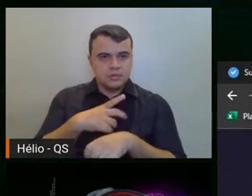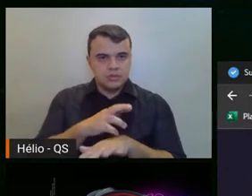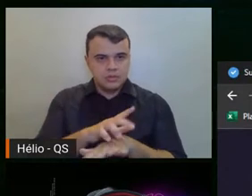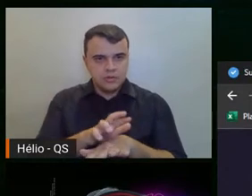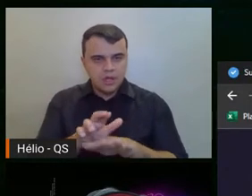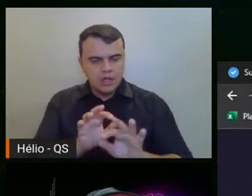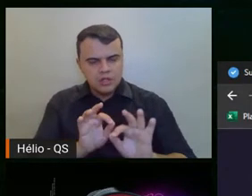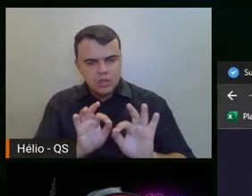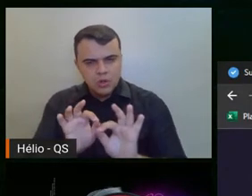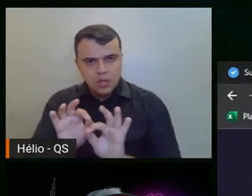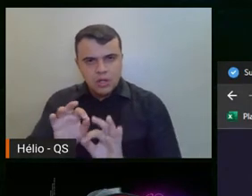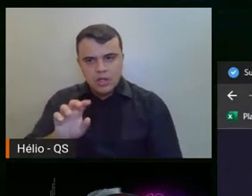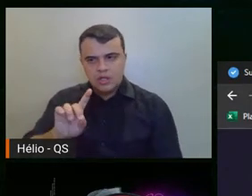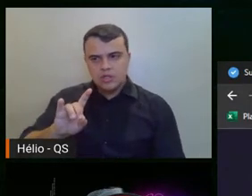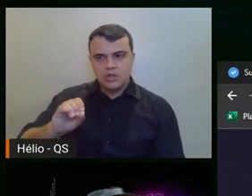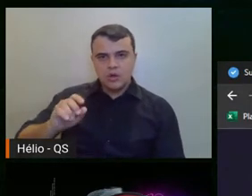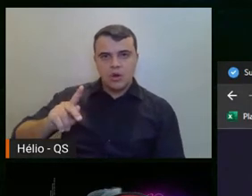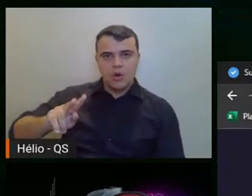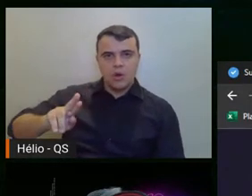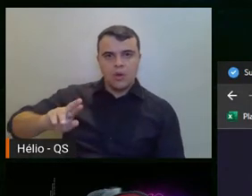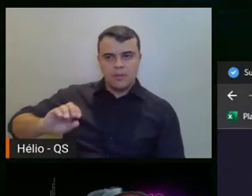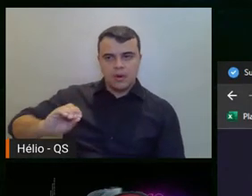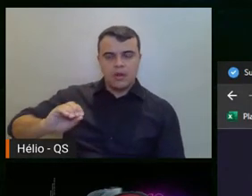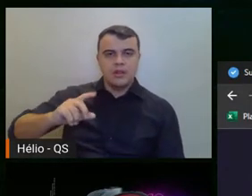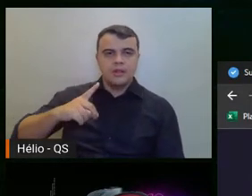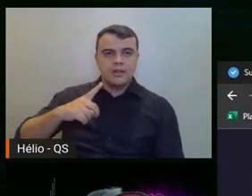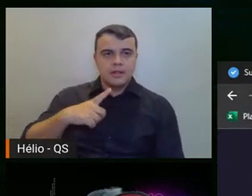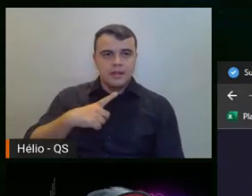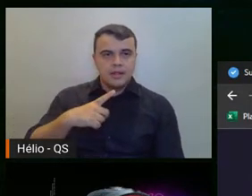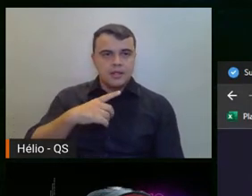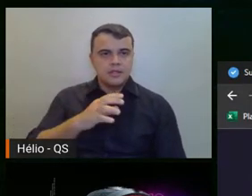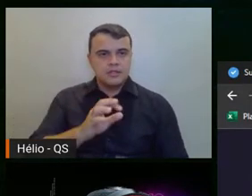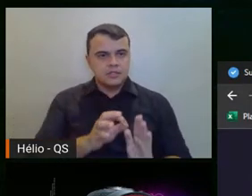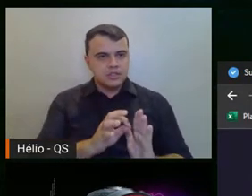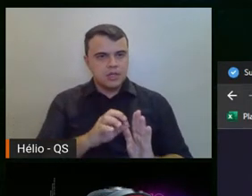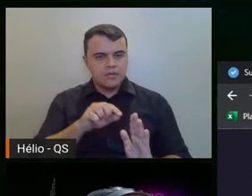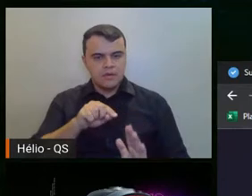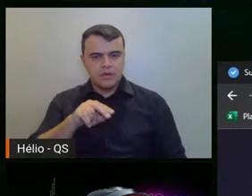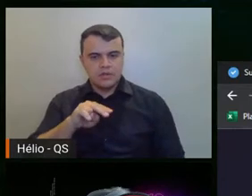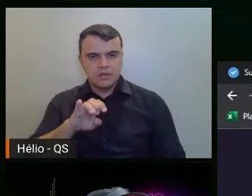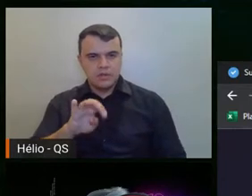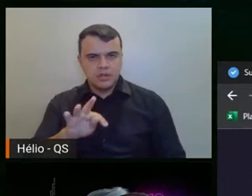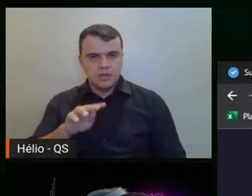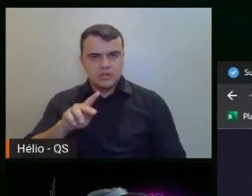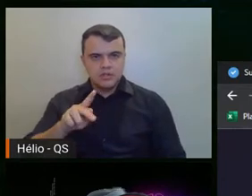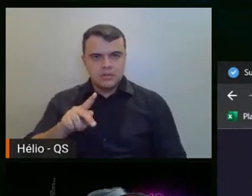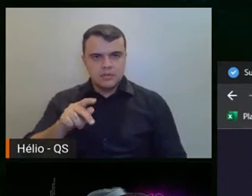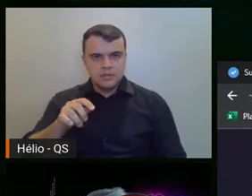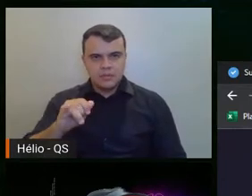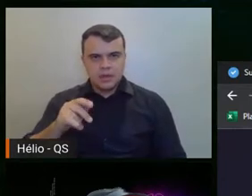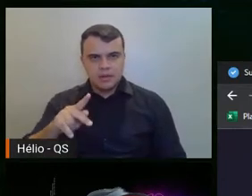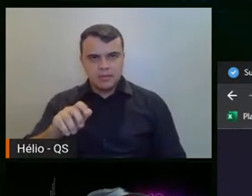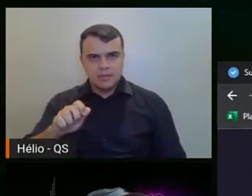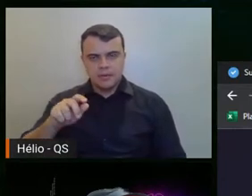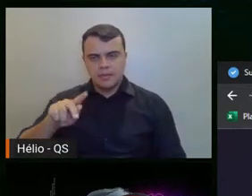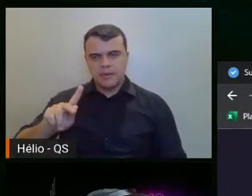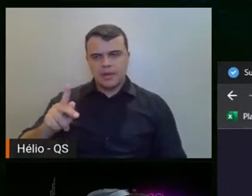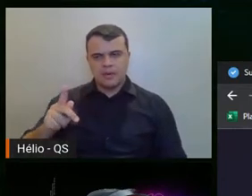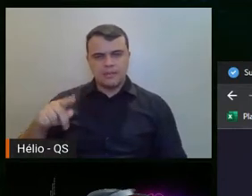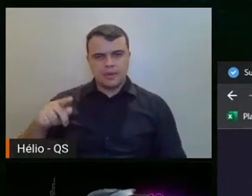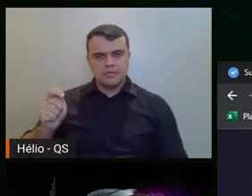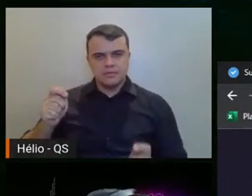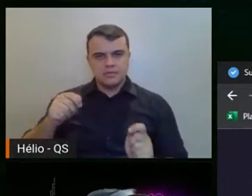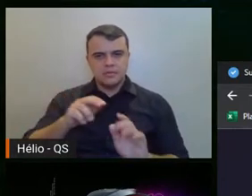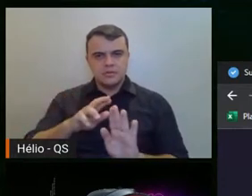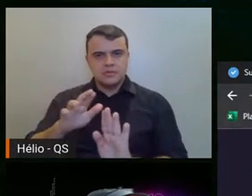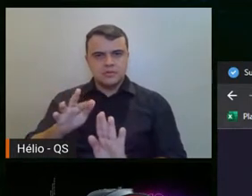estruturado o DIU pro em carreiras Então hoje a gente tem a java dotnet Python timescript PHP 10 Você tem toda a parte de